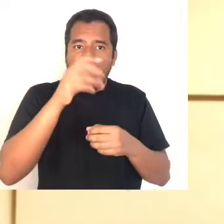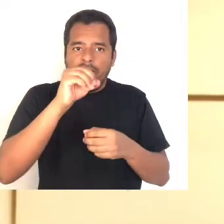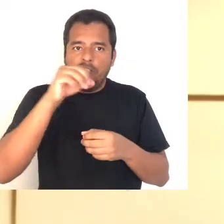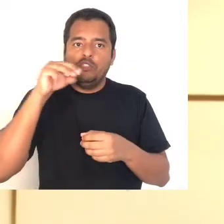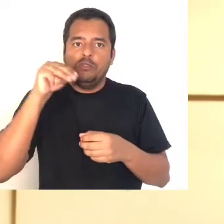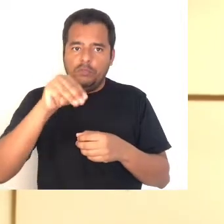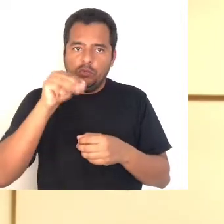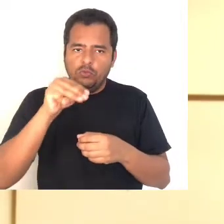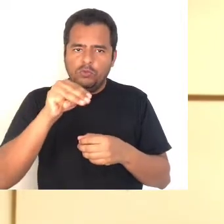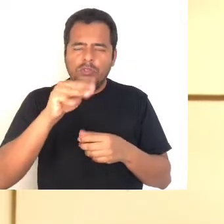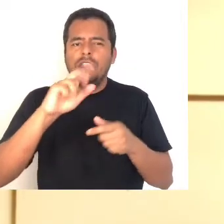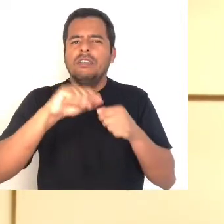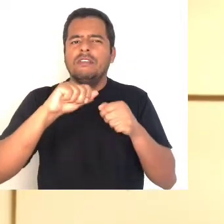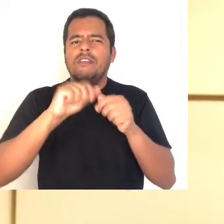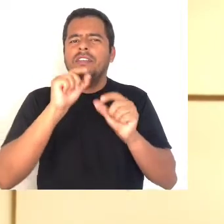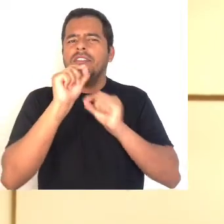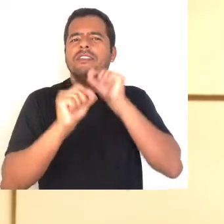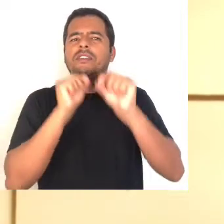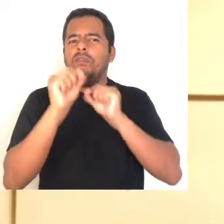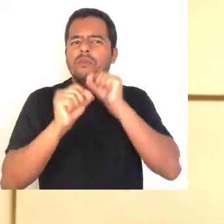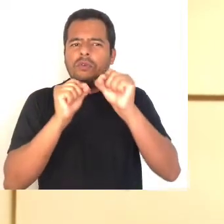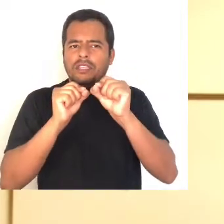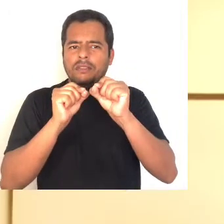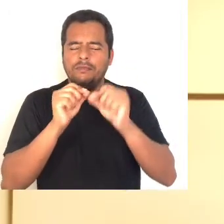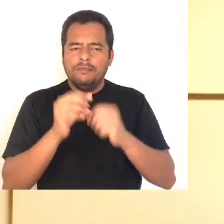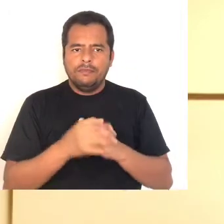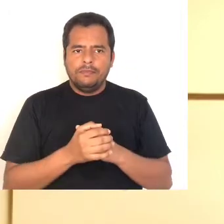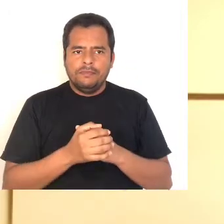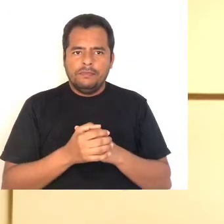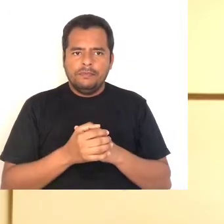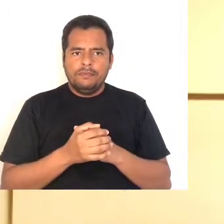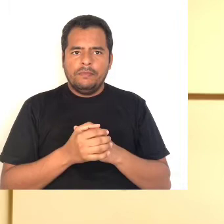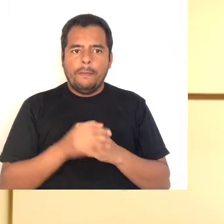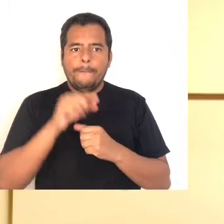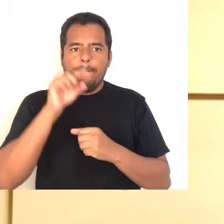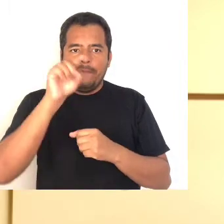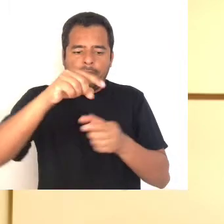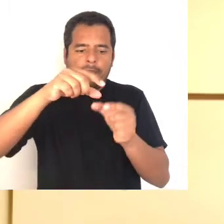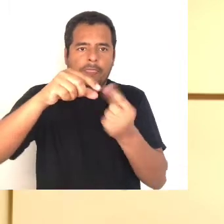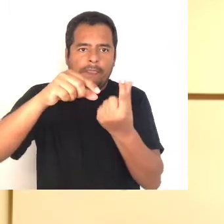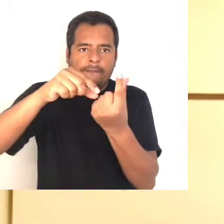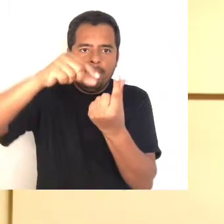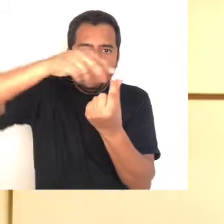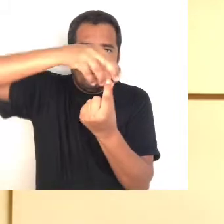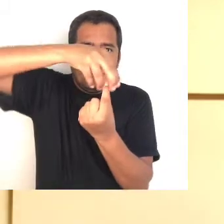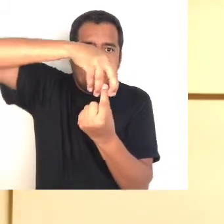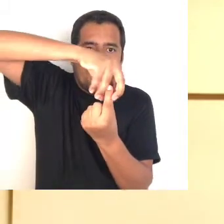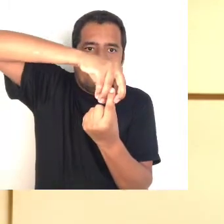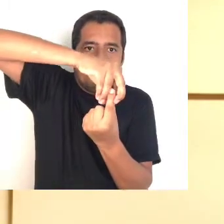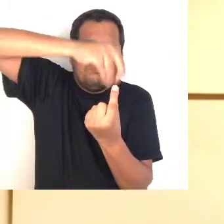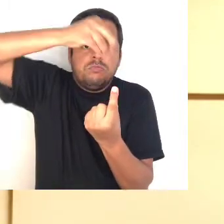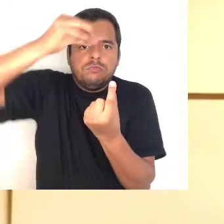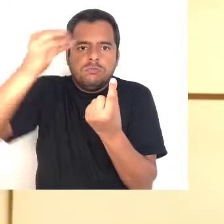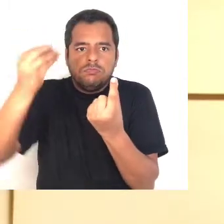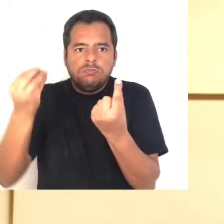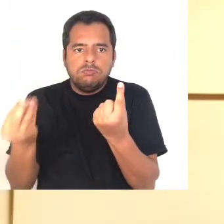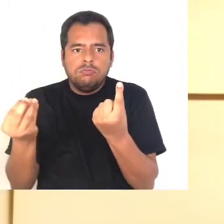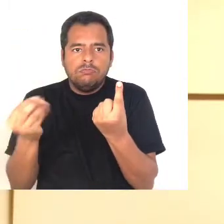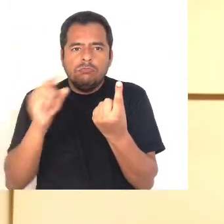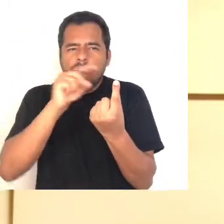de agitação por 20 minutos no funil de separação, o que é que você vai fazer agora? Você vem aqui, ó, tira a